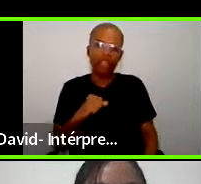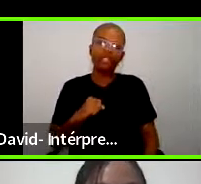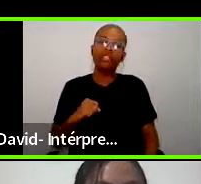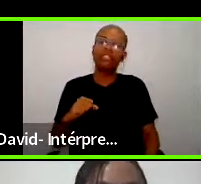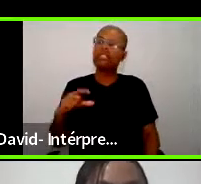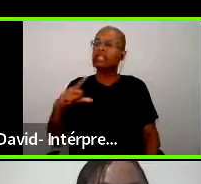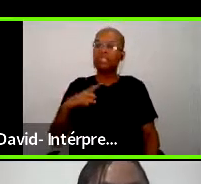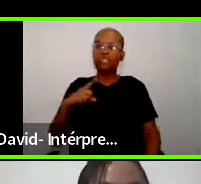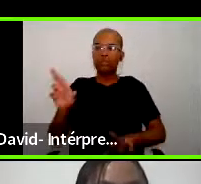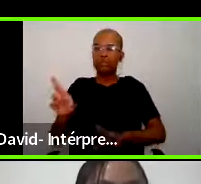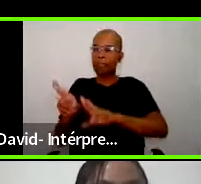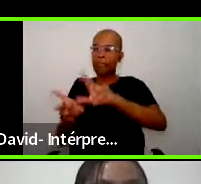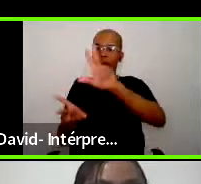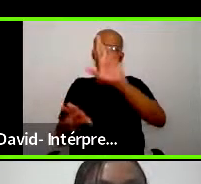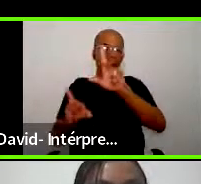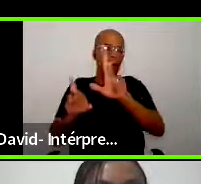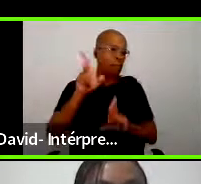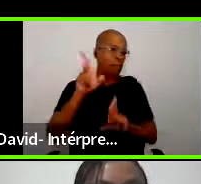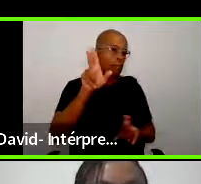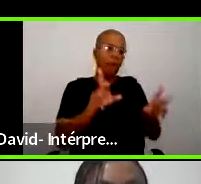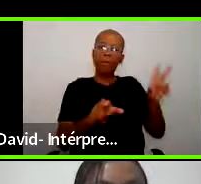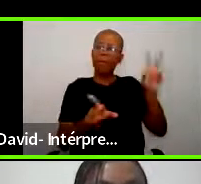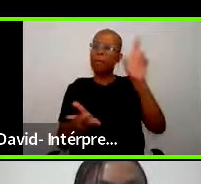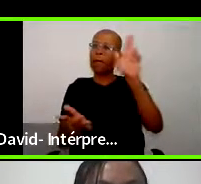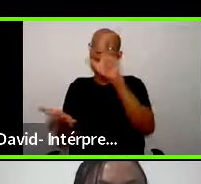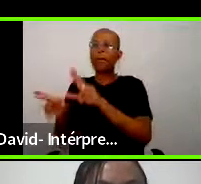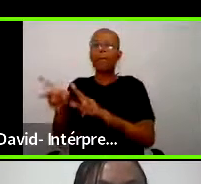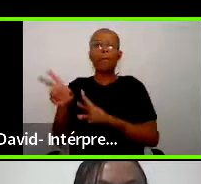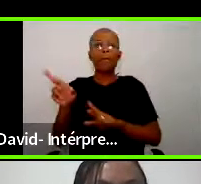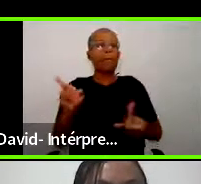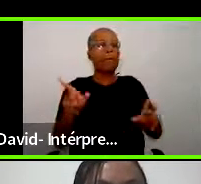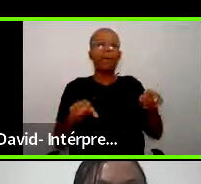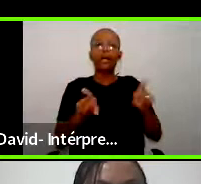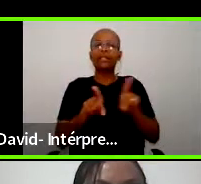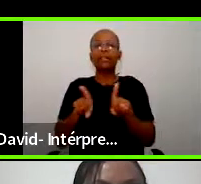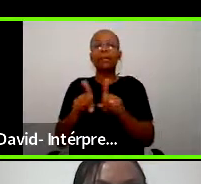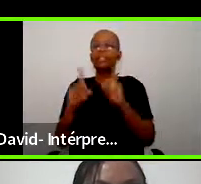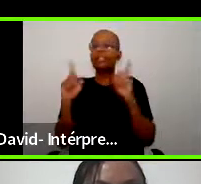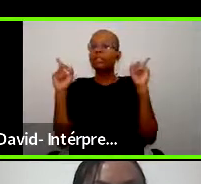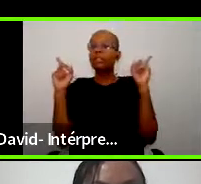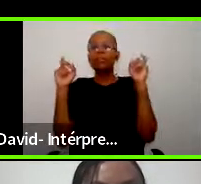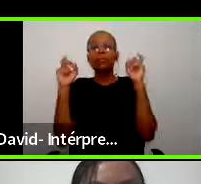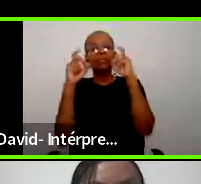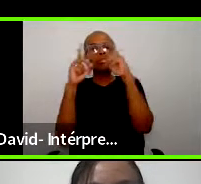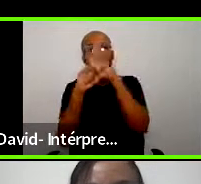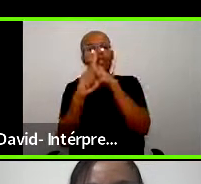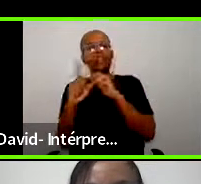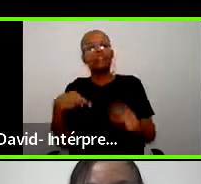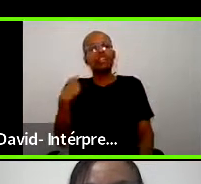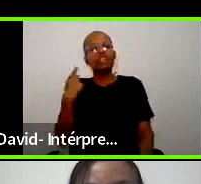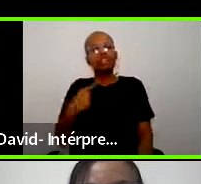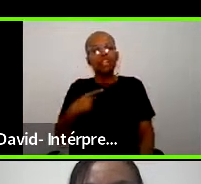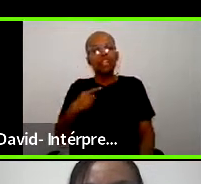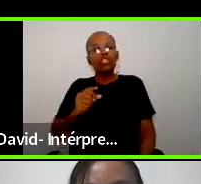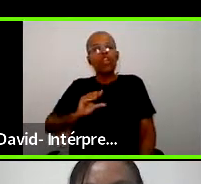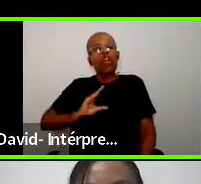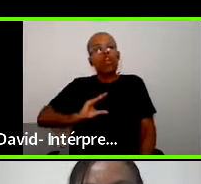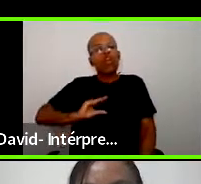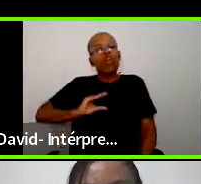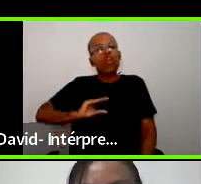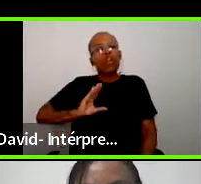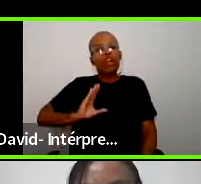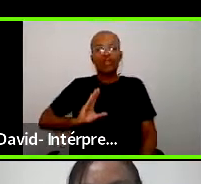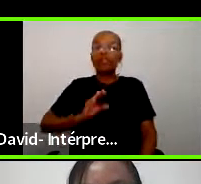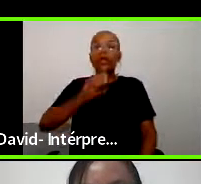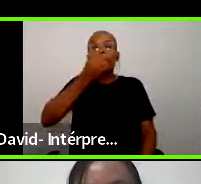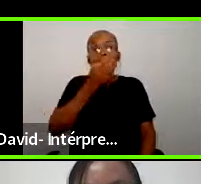diferença de colocações e tantas dificuldades da gente se sentir confortado, é muito bom